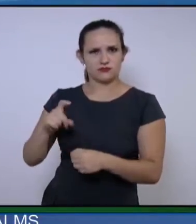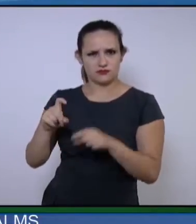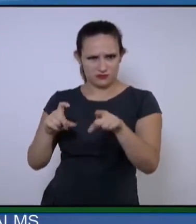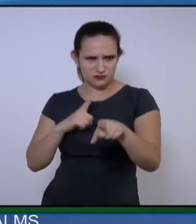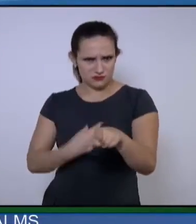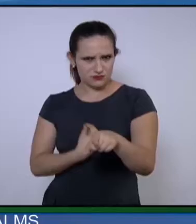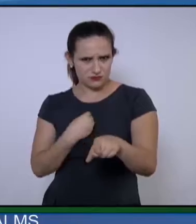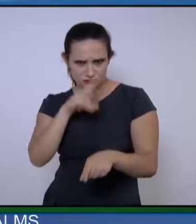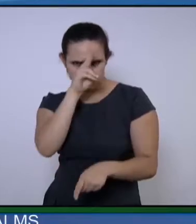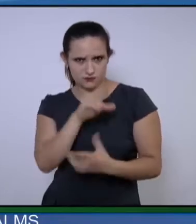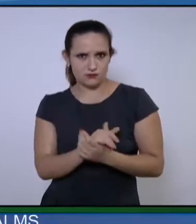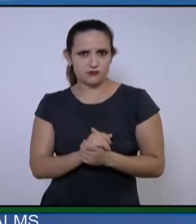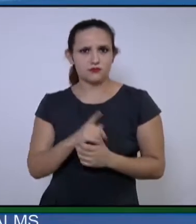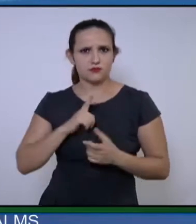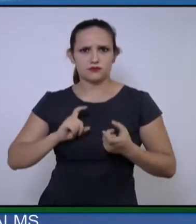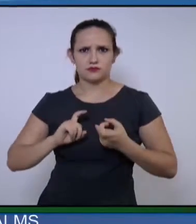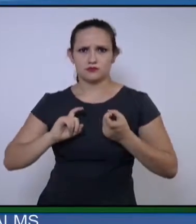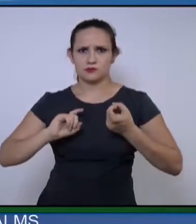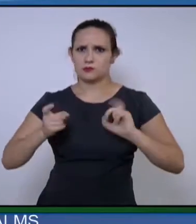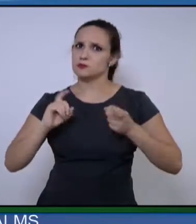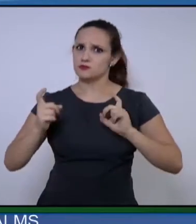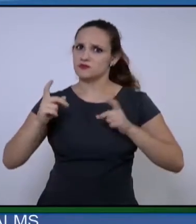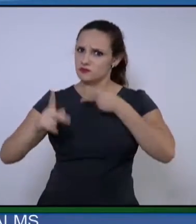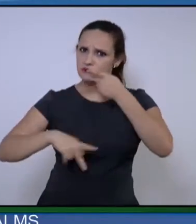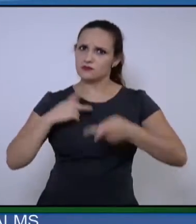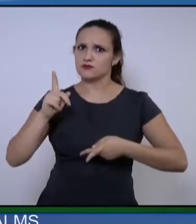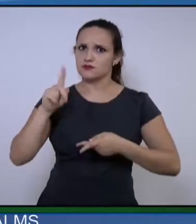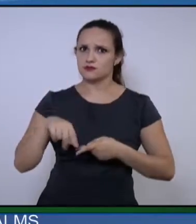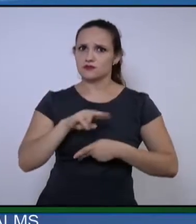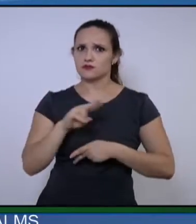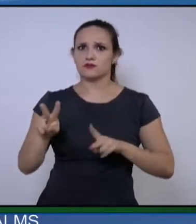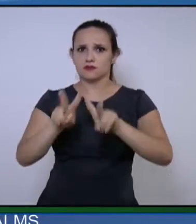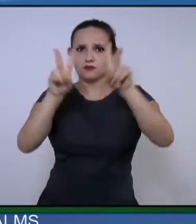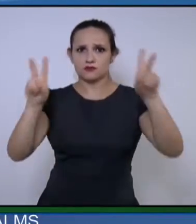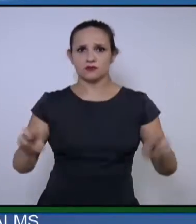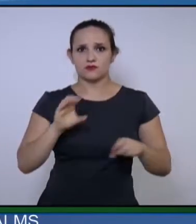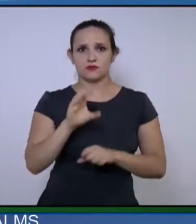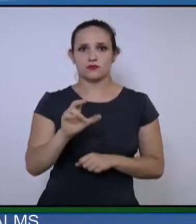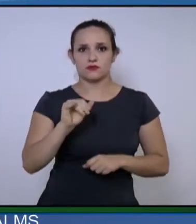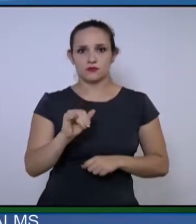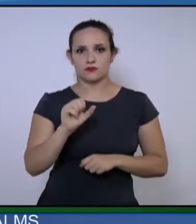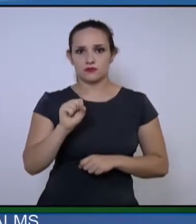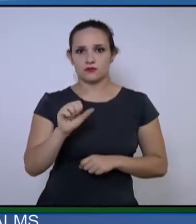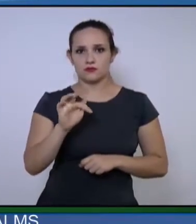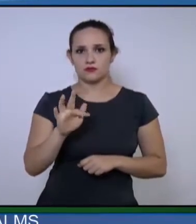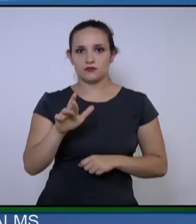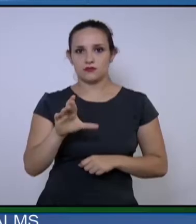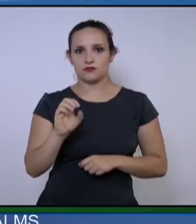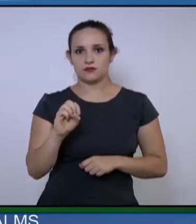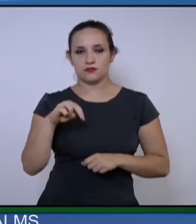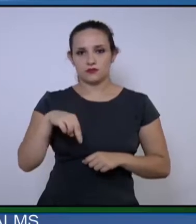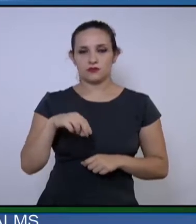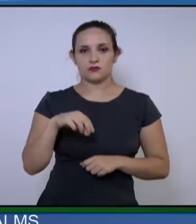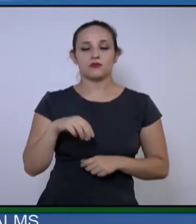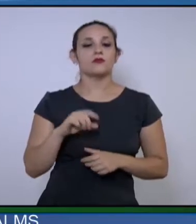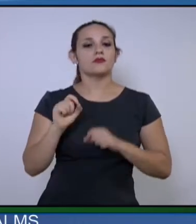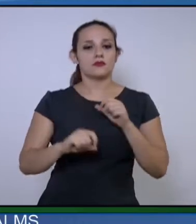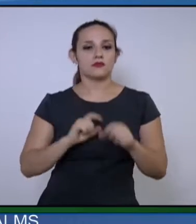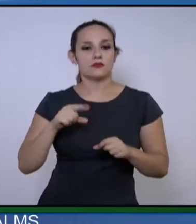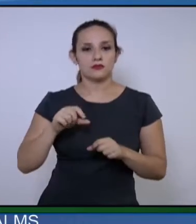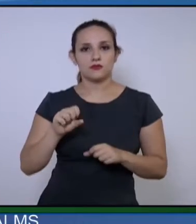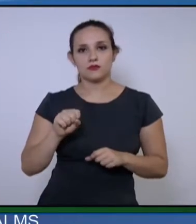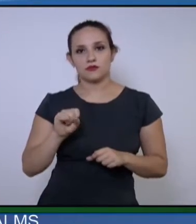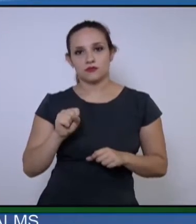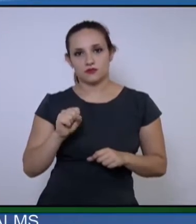lá em Dourados, de uma grande reunião que falou exatamente sobre o CISFRON. Uma grande reunião com a presença da Polícia Federal, a presença da